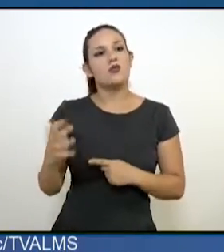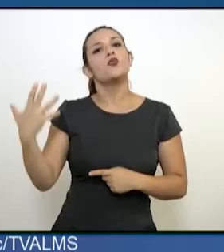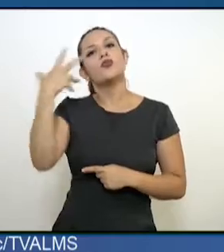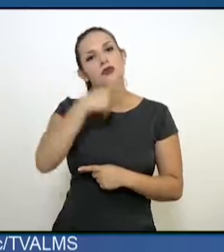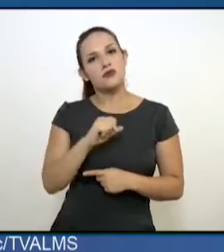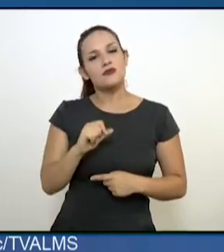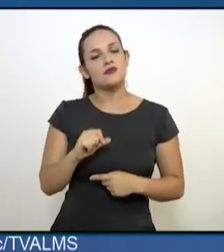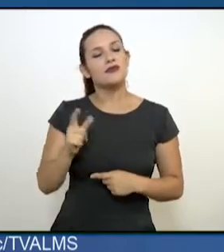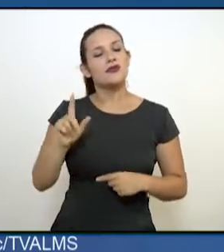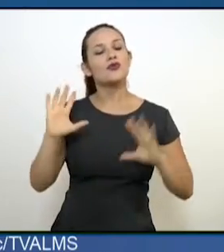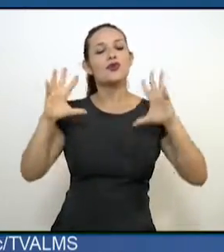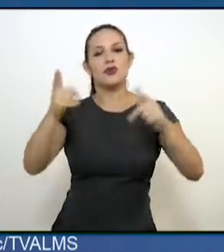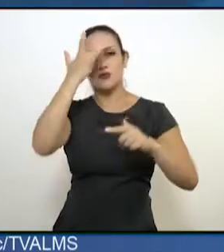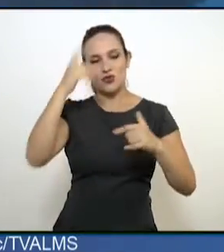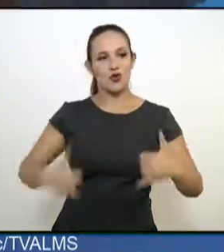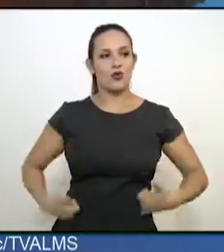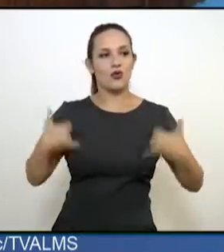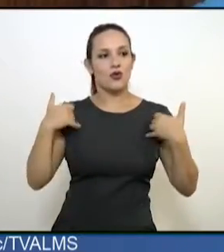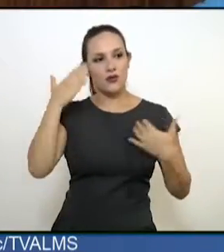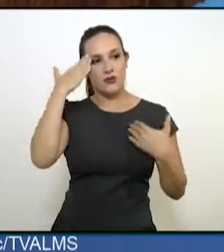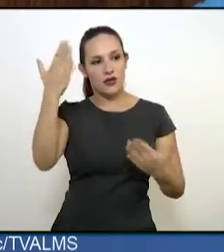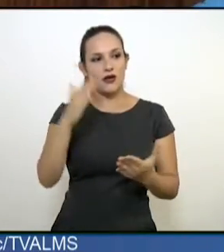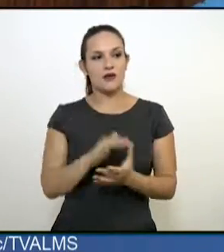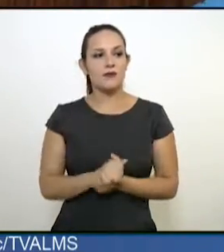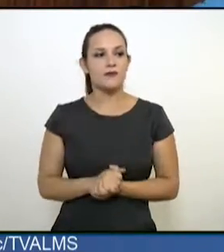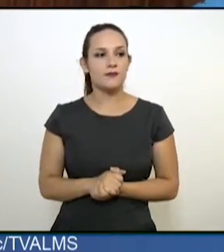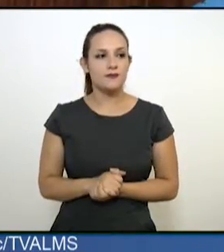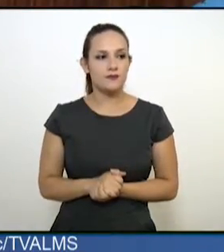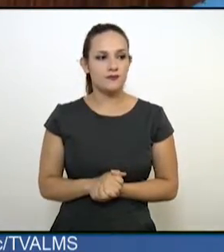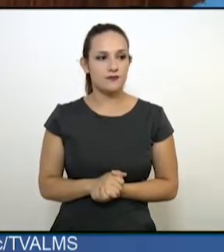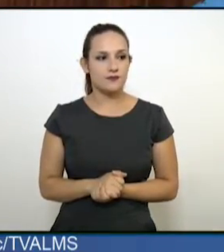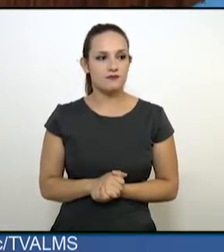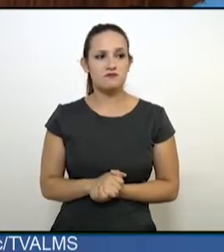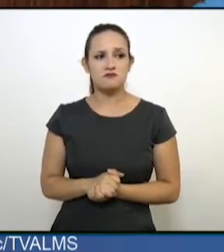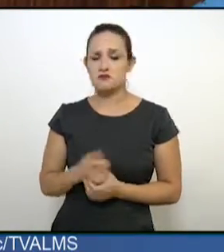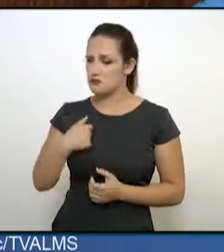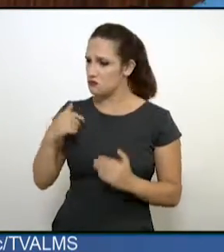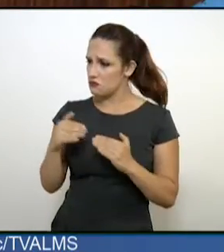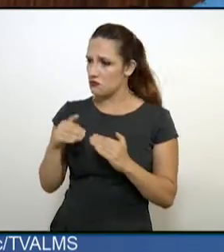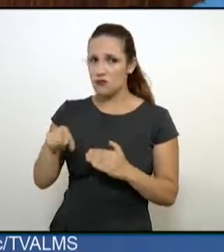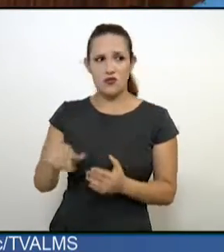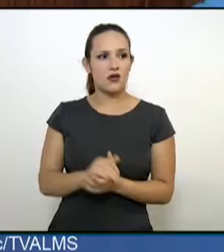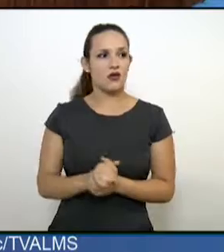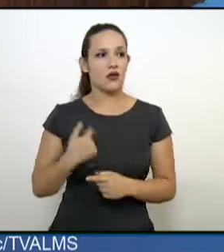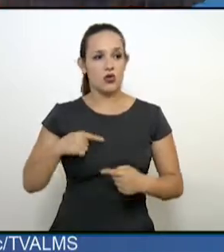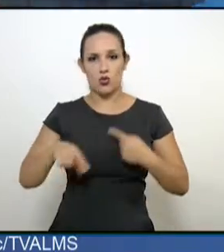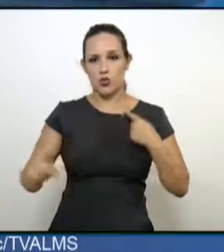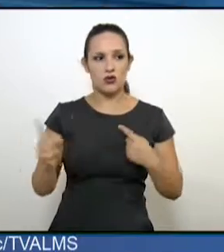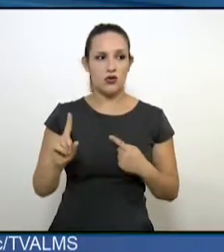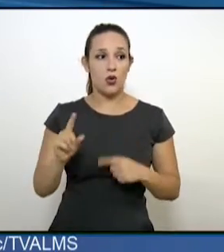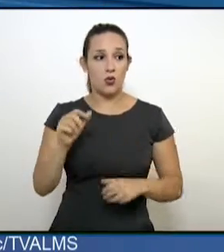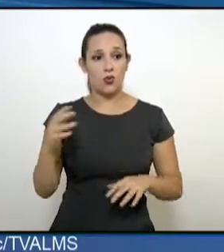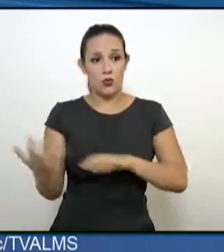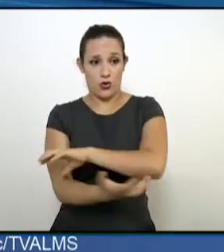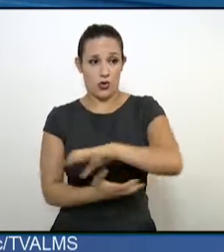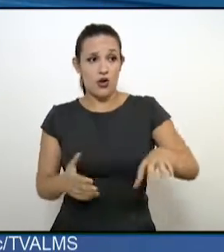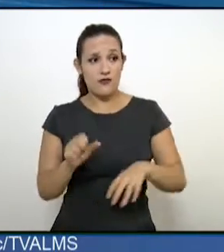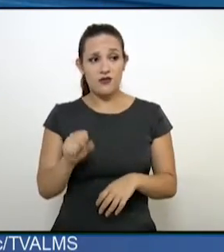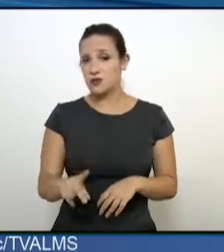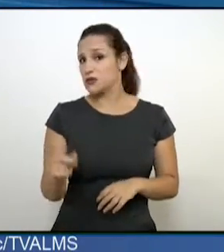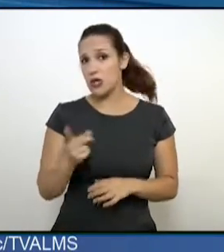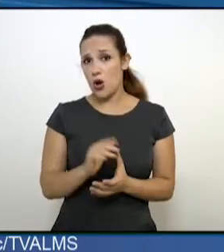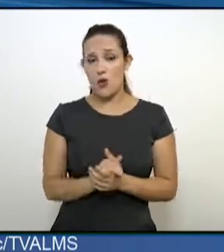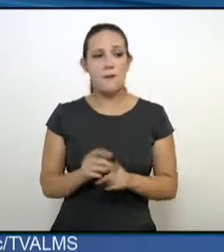Janeiro que orgulha todo o Brasil. Obrigado. Concordo com Vossa Excelência, não sou contra a intervenção, nem tampouco o Ministério da Segurança Pública, o ministro Jungmann, que